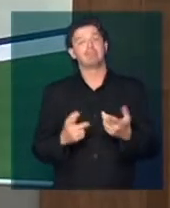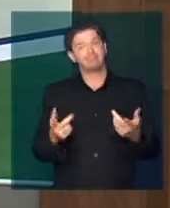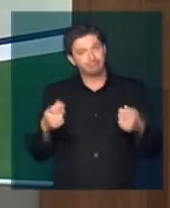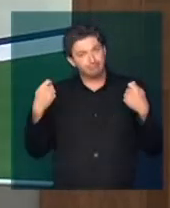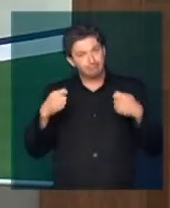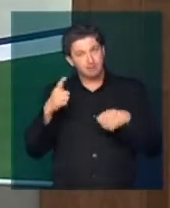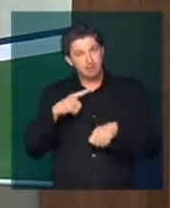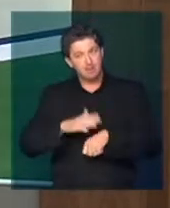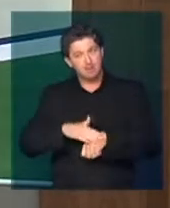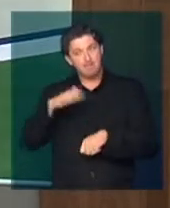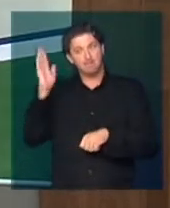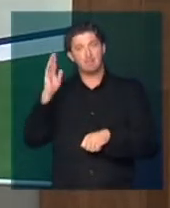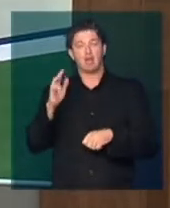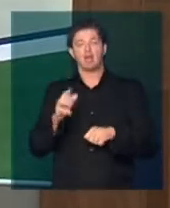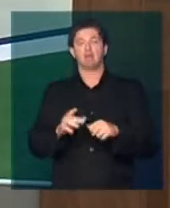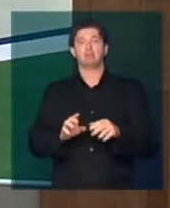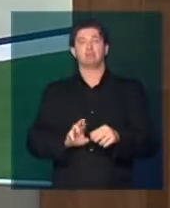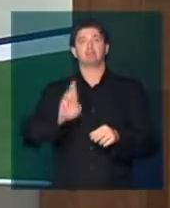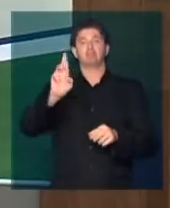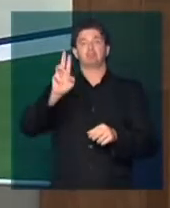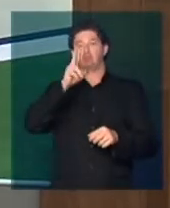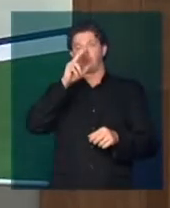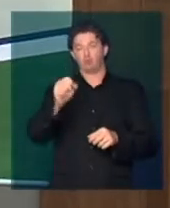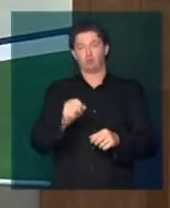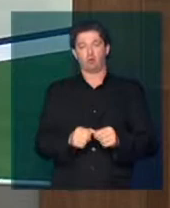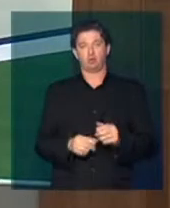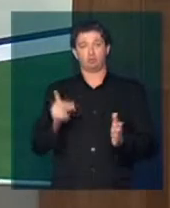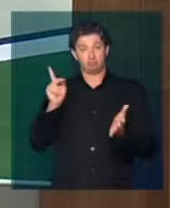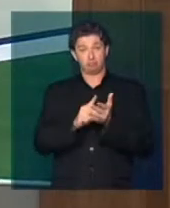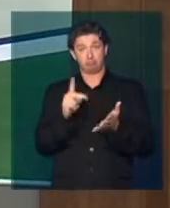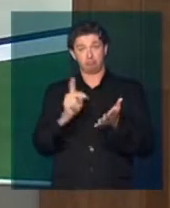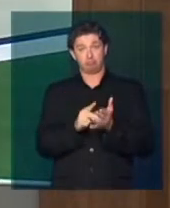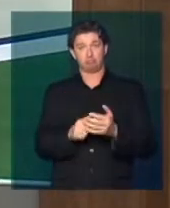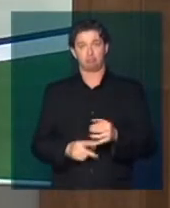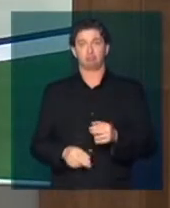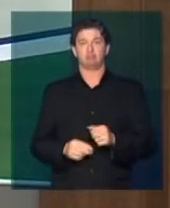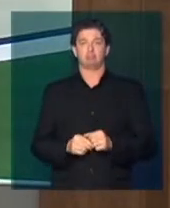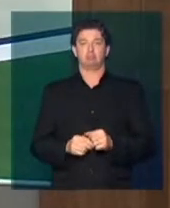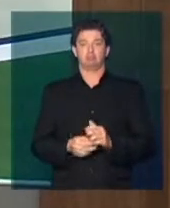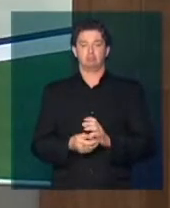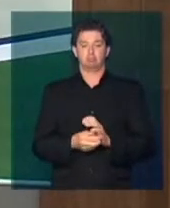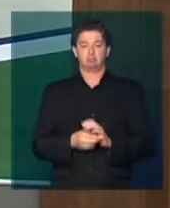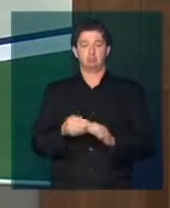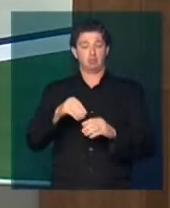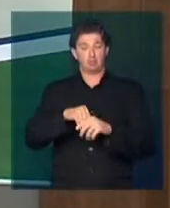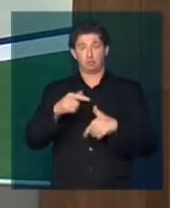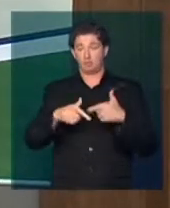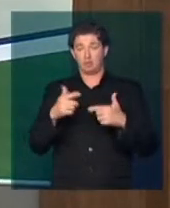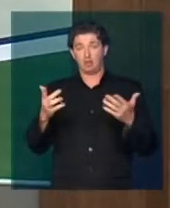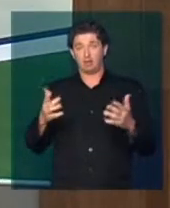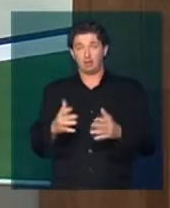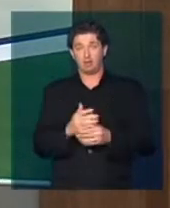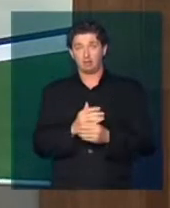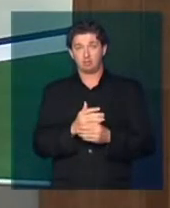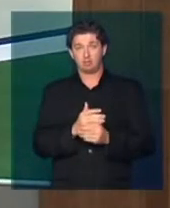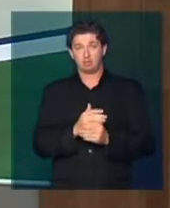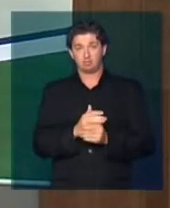haja maior legitimidade, autenticidade, representatividade no mandato nacional, no mandato